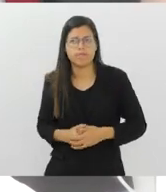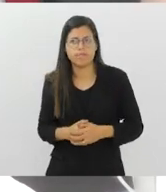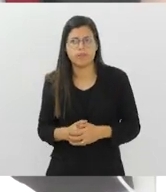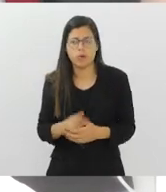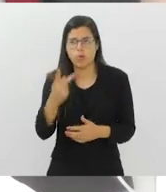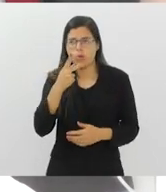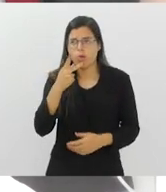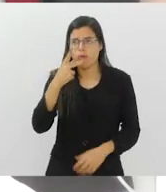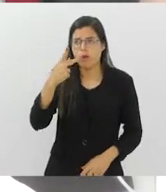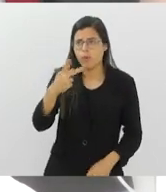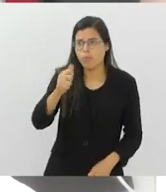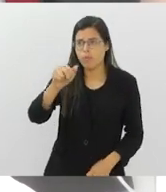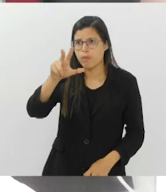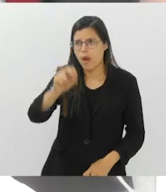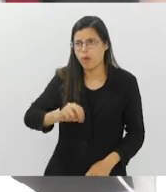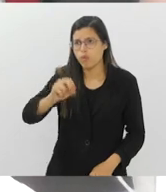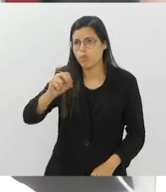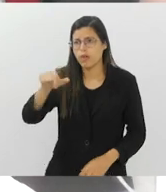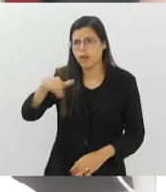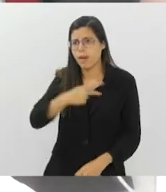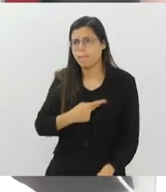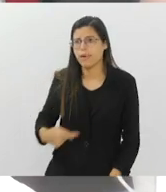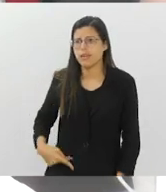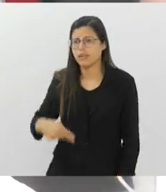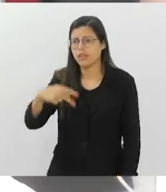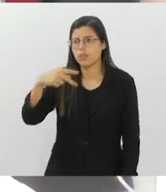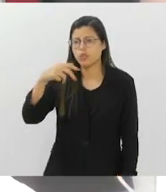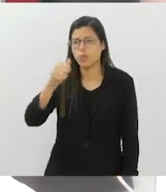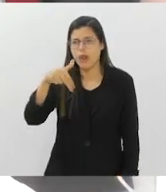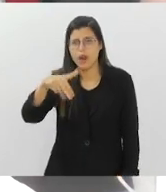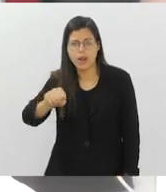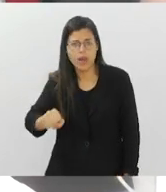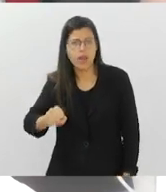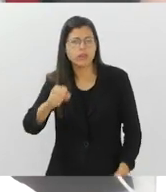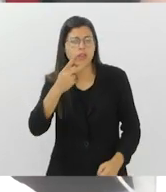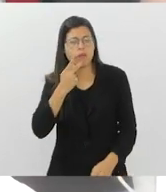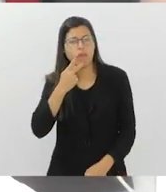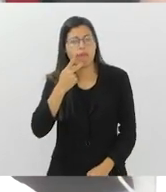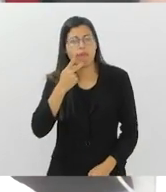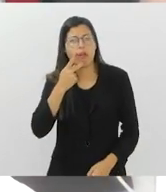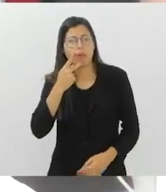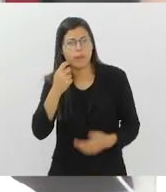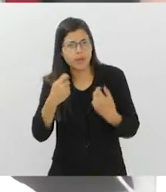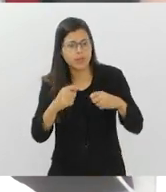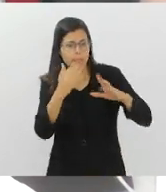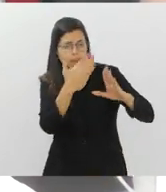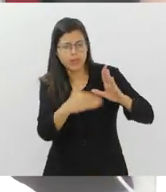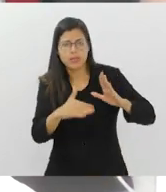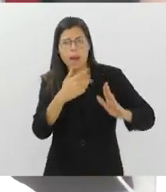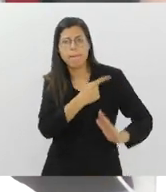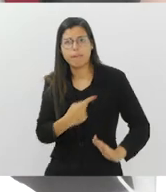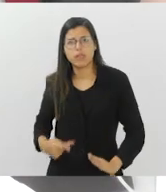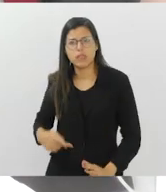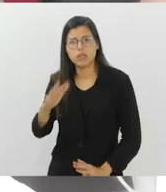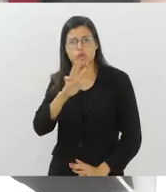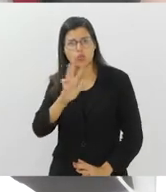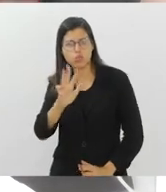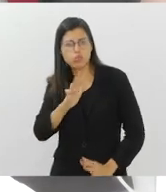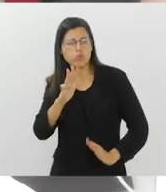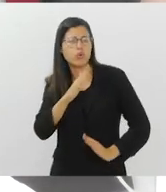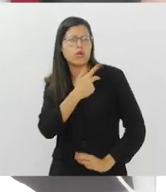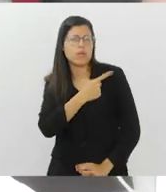que é presidente da ANS, eu falo, leve isso ao presidente Lula, leve isso ao Ministério Público, que o Rio de Janeiro seja, de verdade,